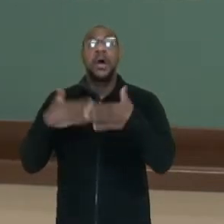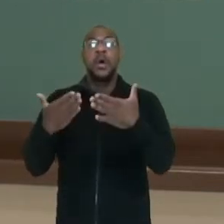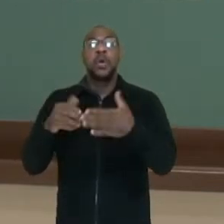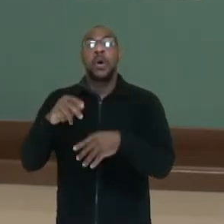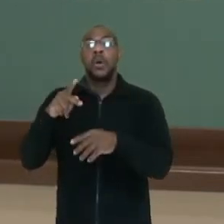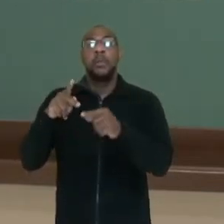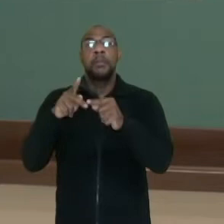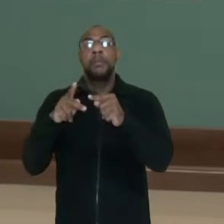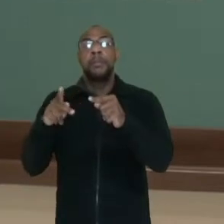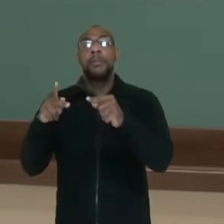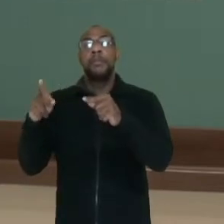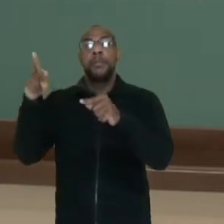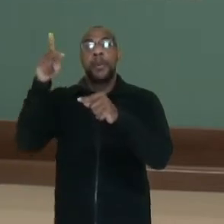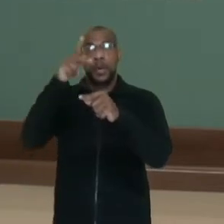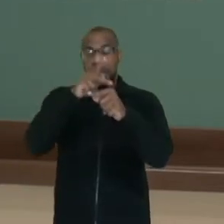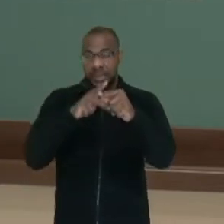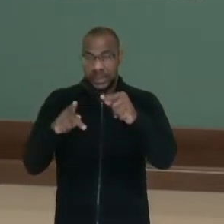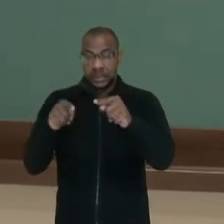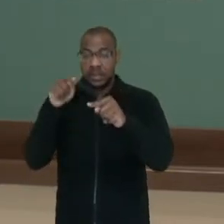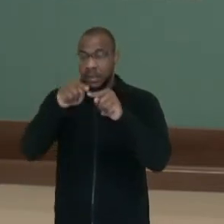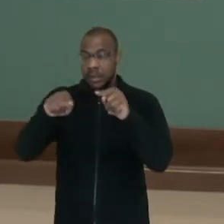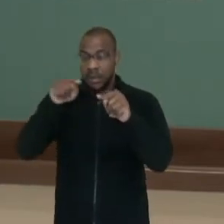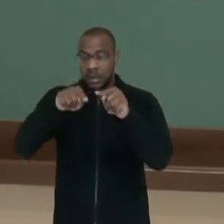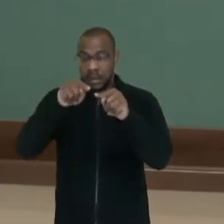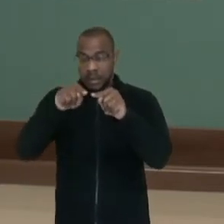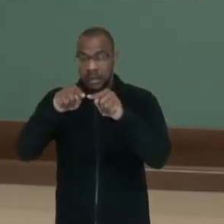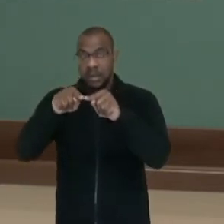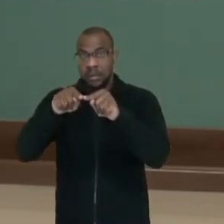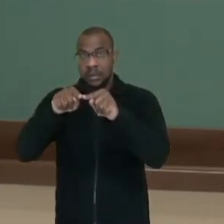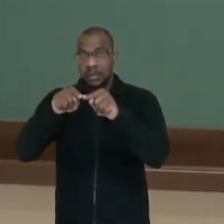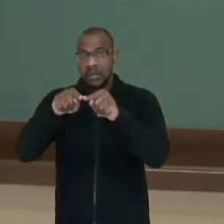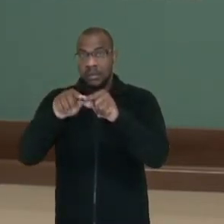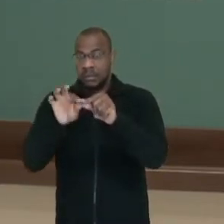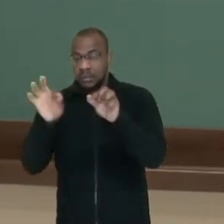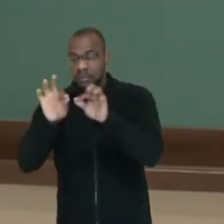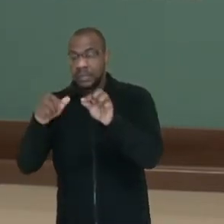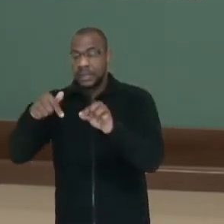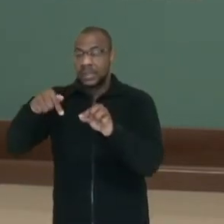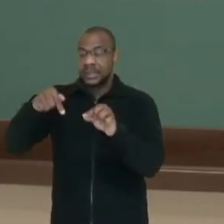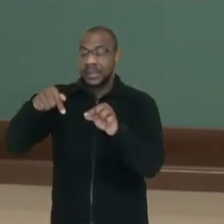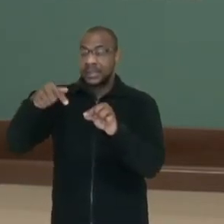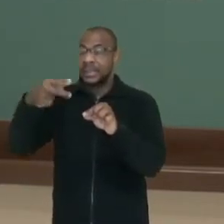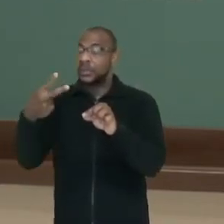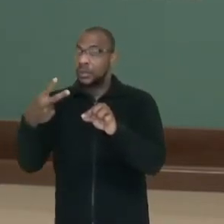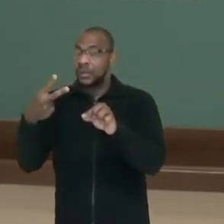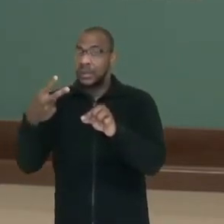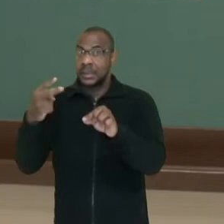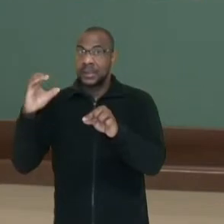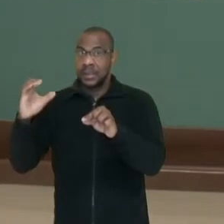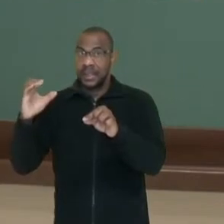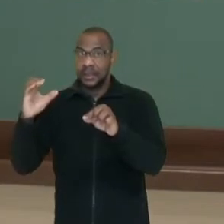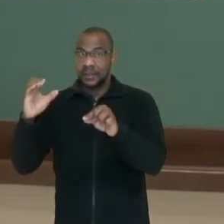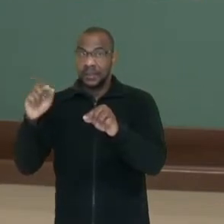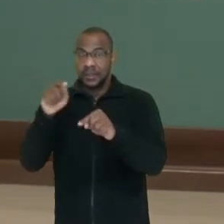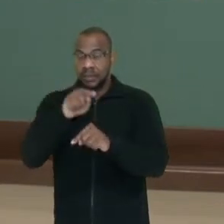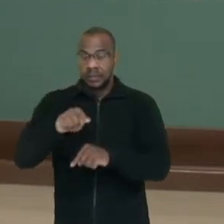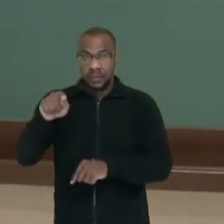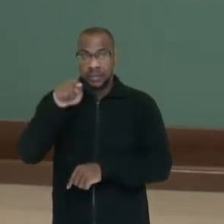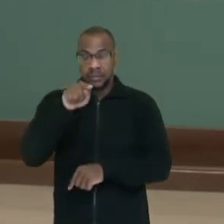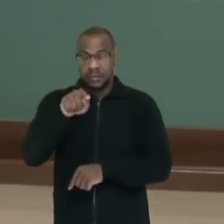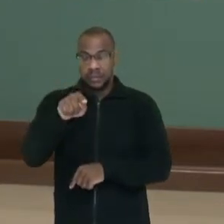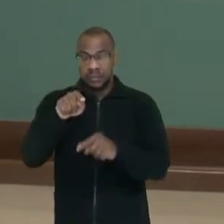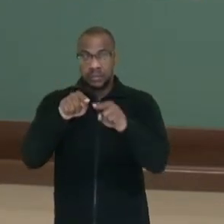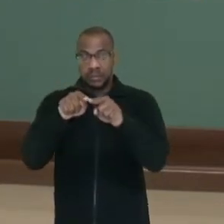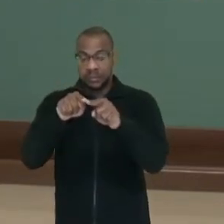polígono regular cujo ângulo central mede 72 graus? Lembra que eu falei que o ângulo central é igual